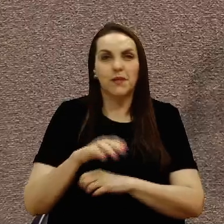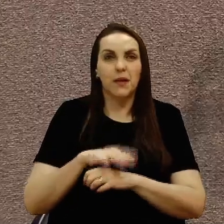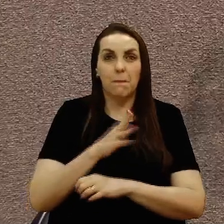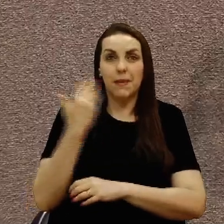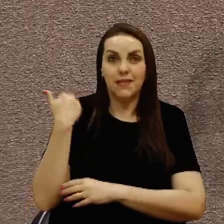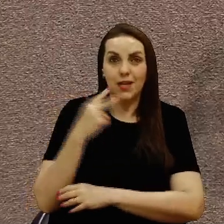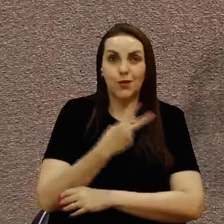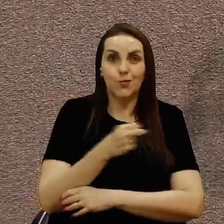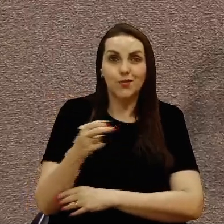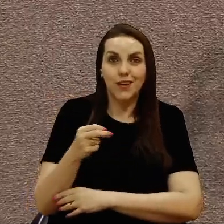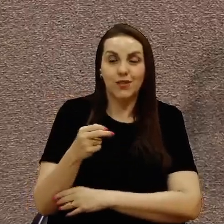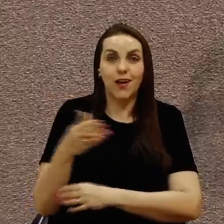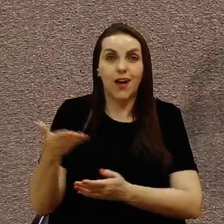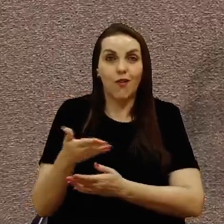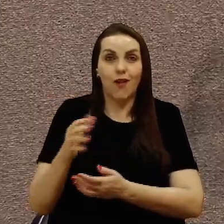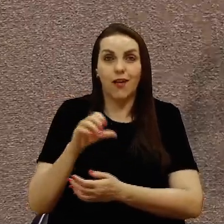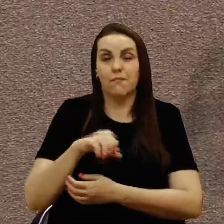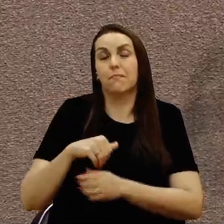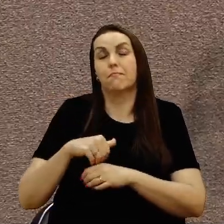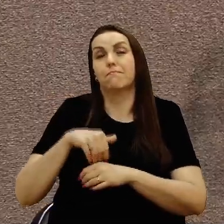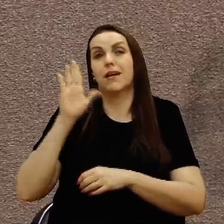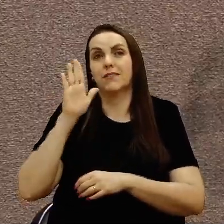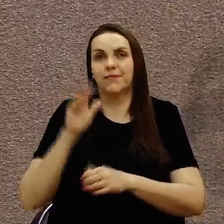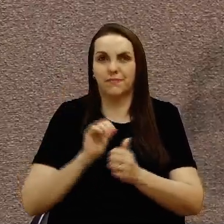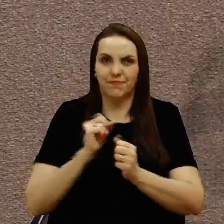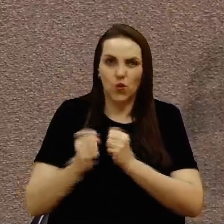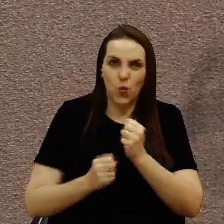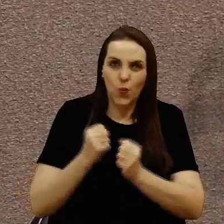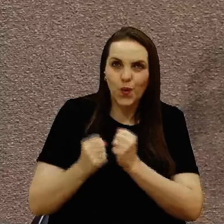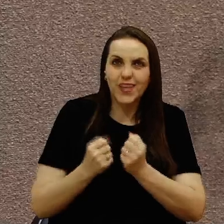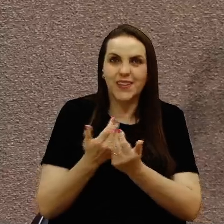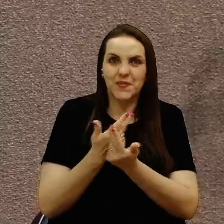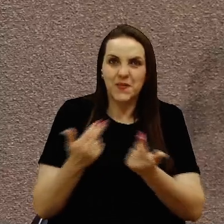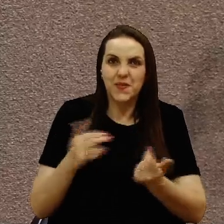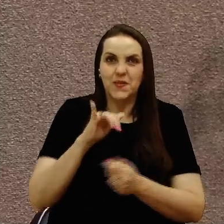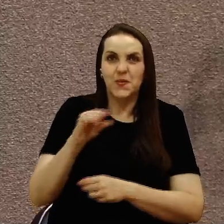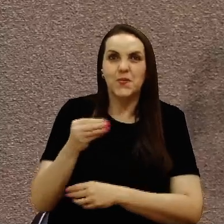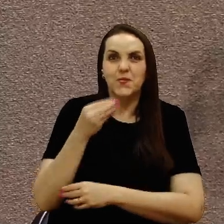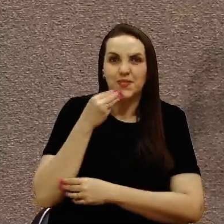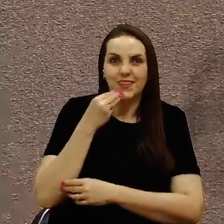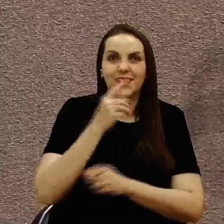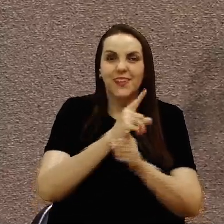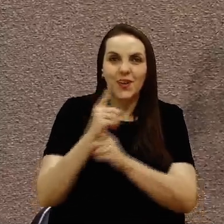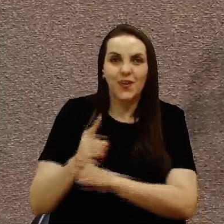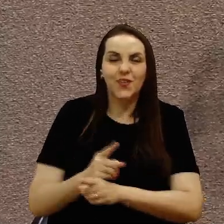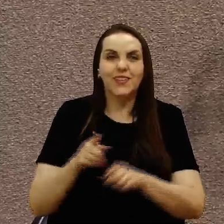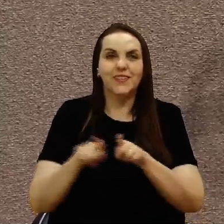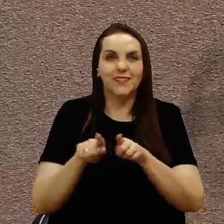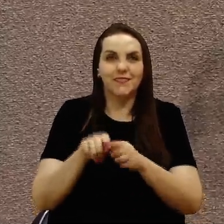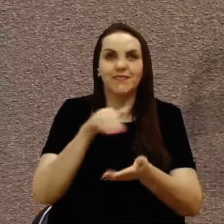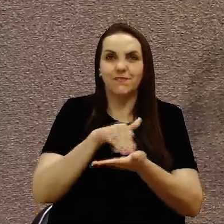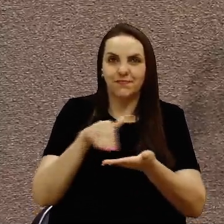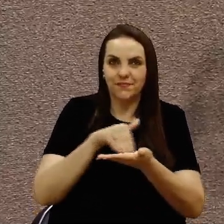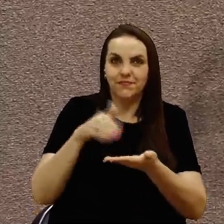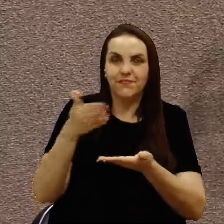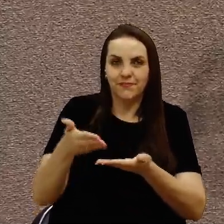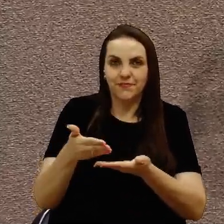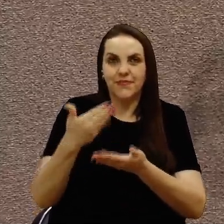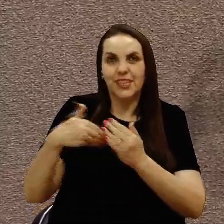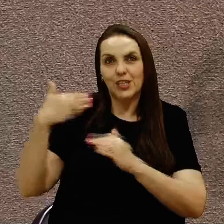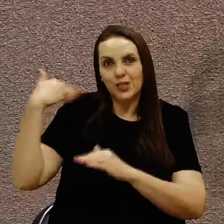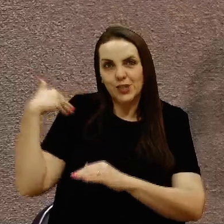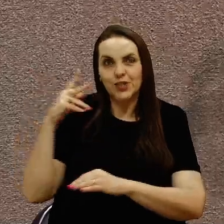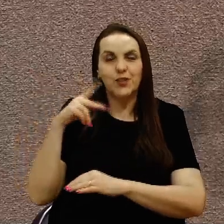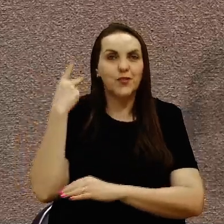nossa cidade tem bastante corrida, bastante oportunidade. Lá encontrei, inclusive, o secretário, nosso antigo vereador aqui dessa